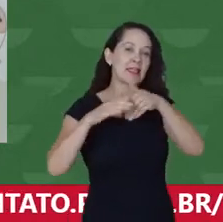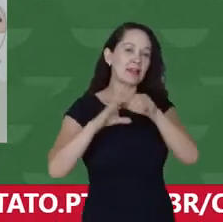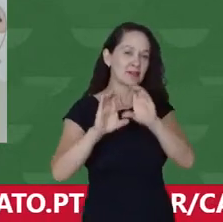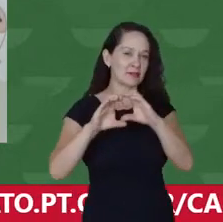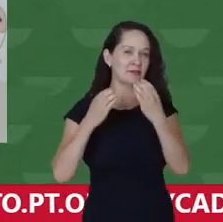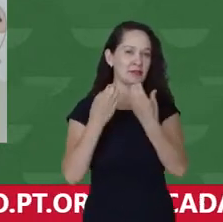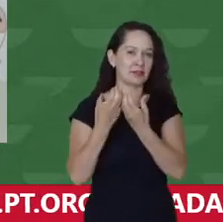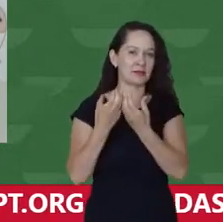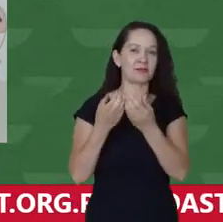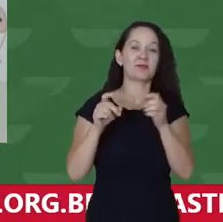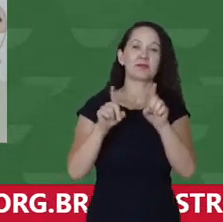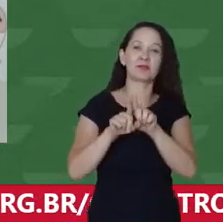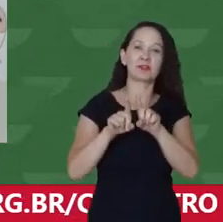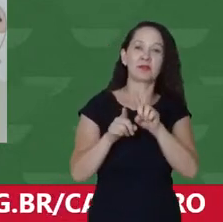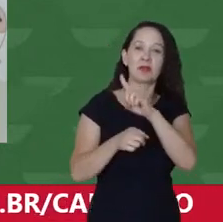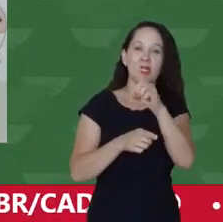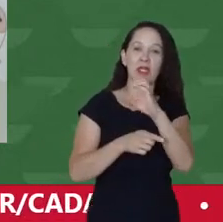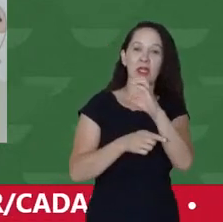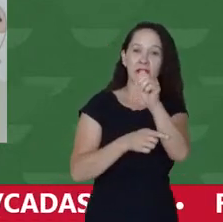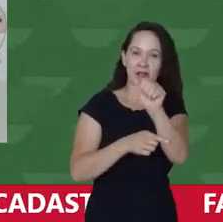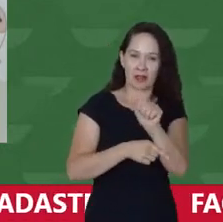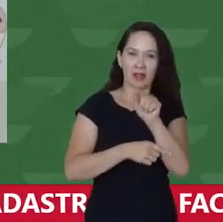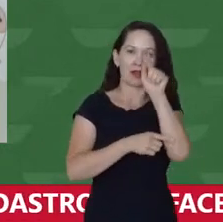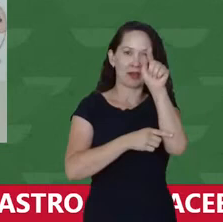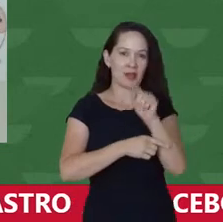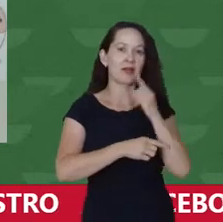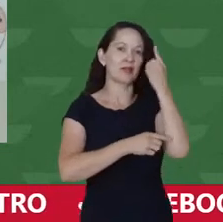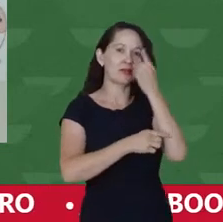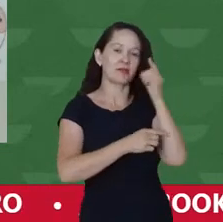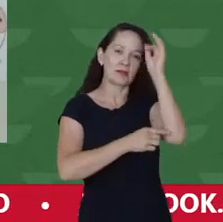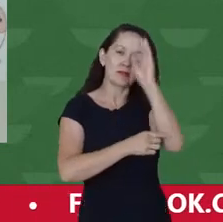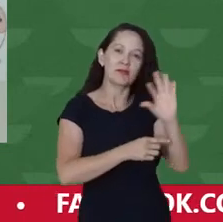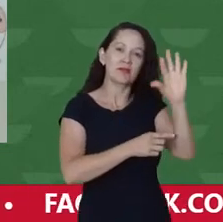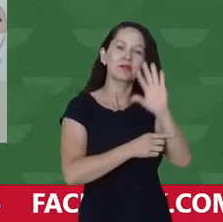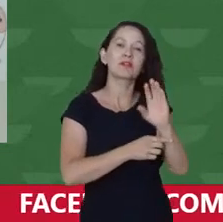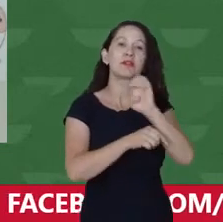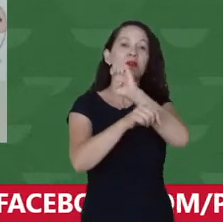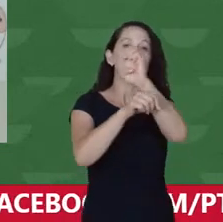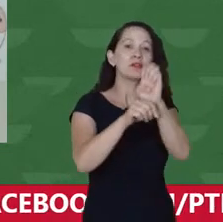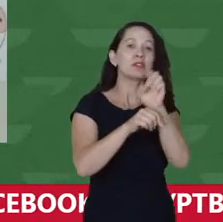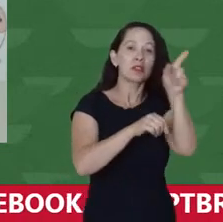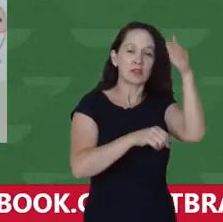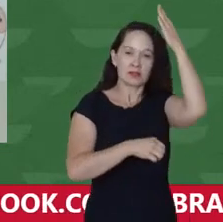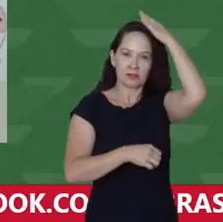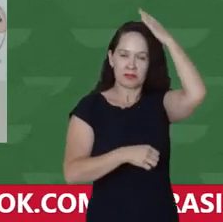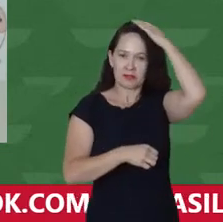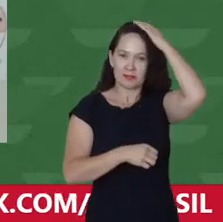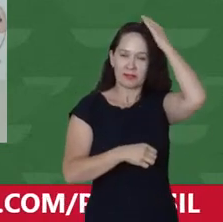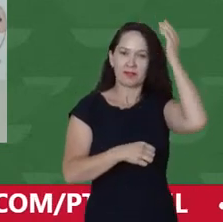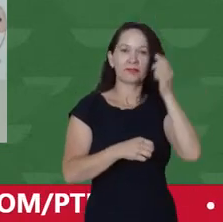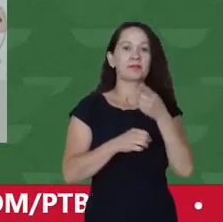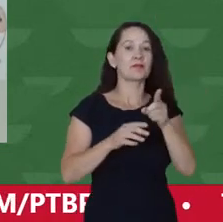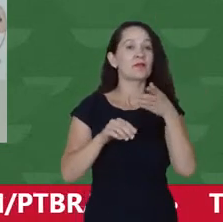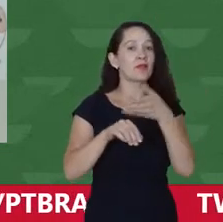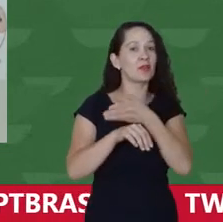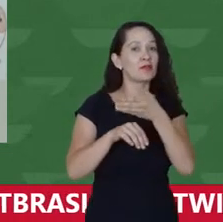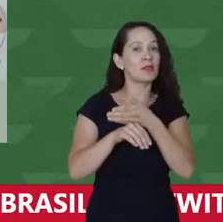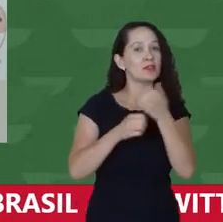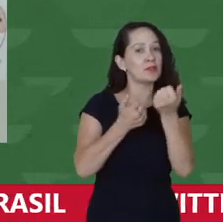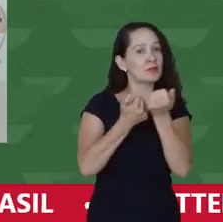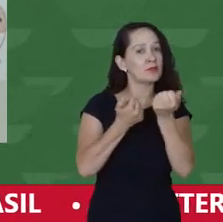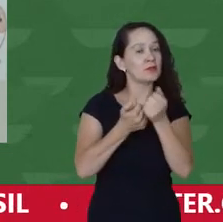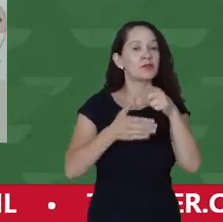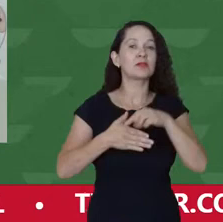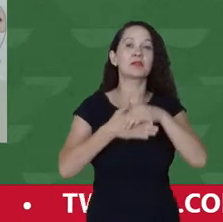Correia, também Zeca Dirceu. Zeca Dirceu é deputado federal pelo estado do Paraná. Integra a